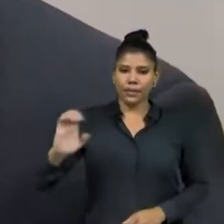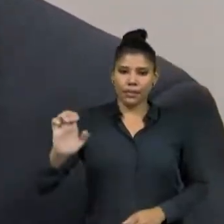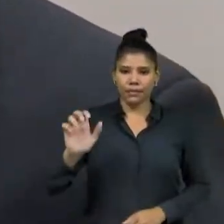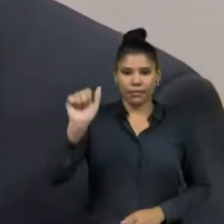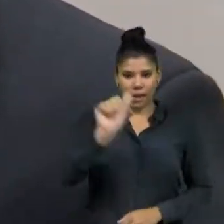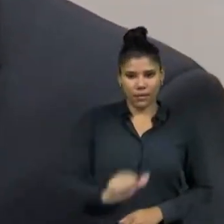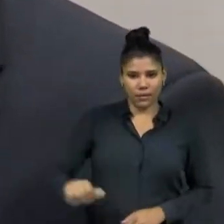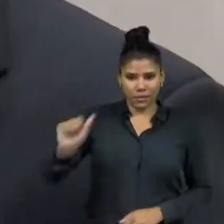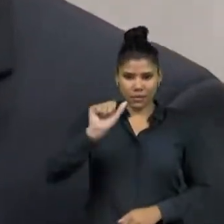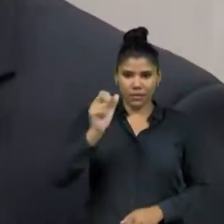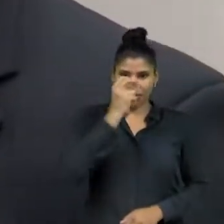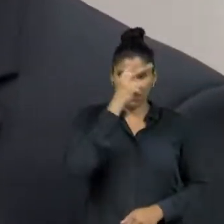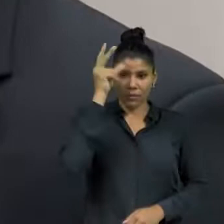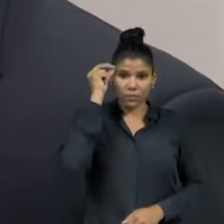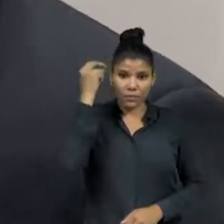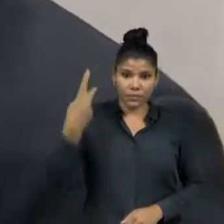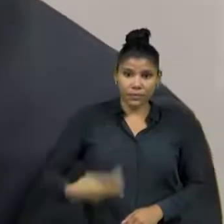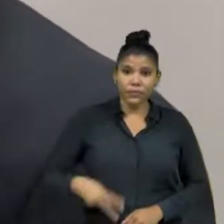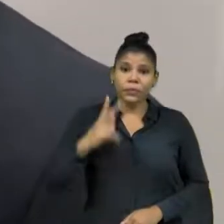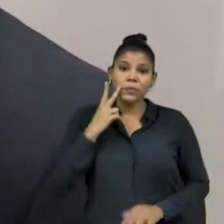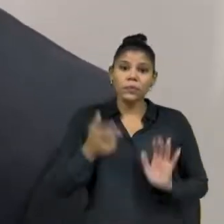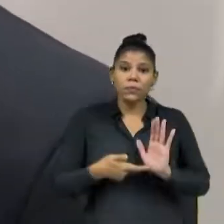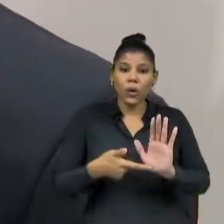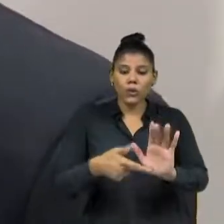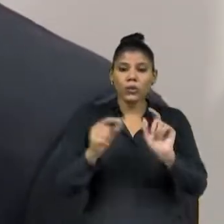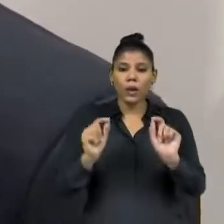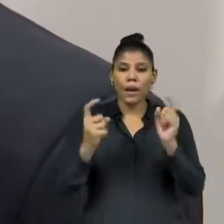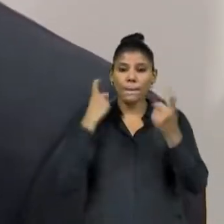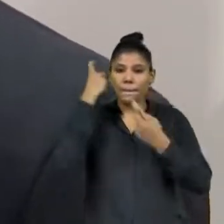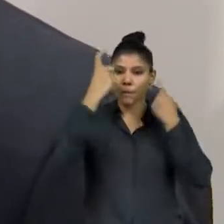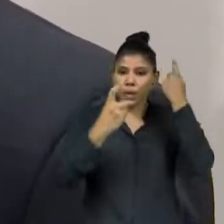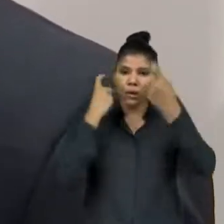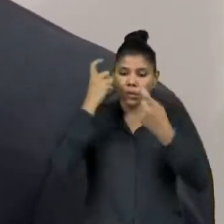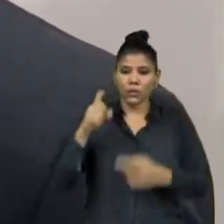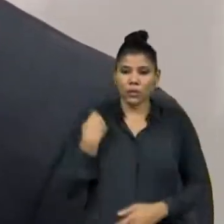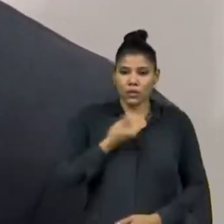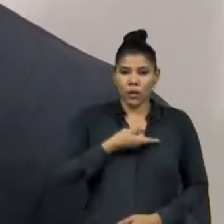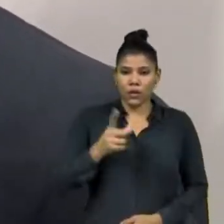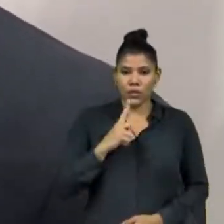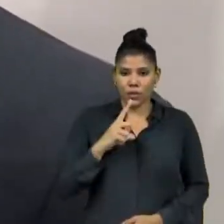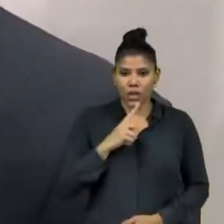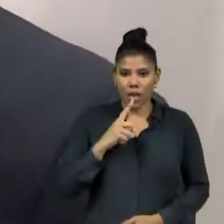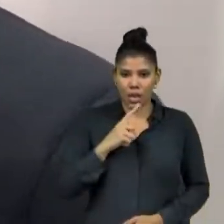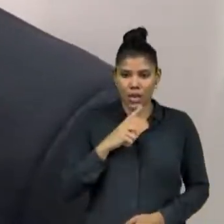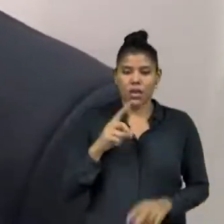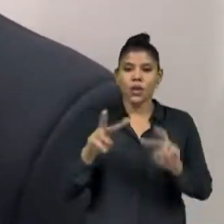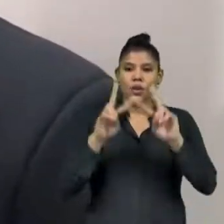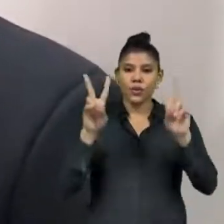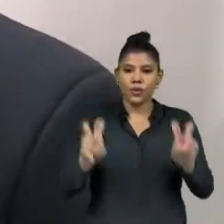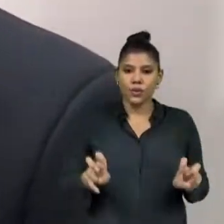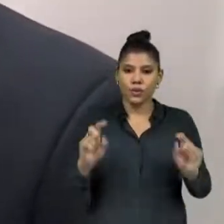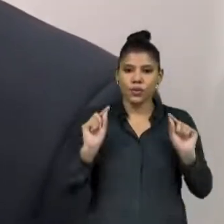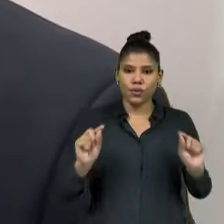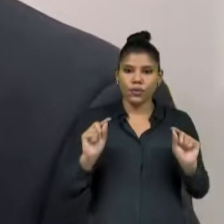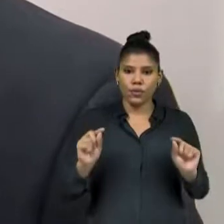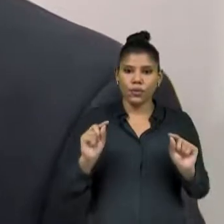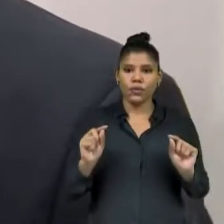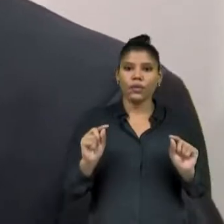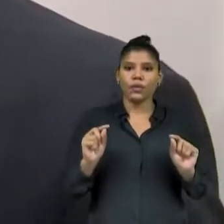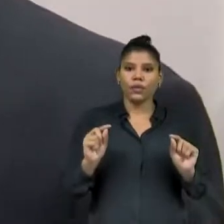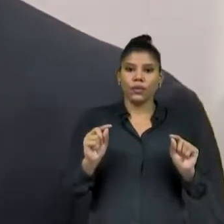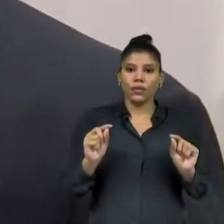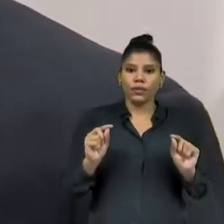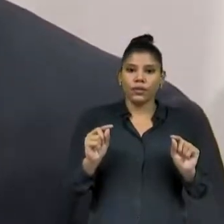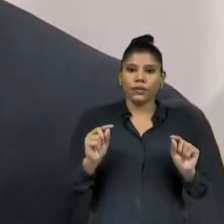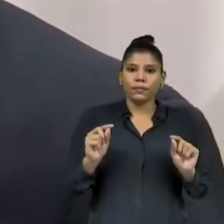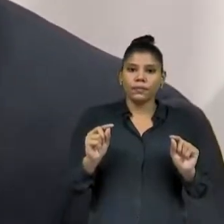Estado do Ceará, demonstrando a preocupação que todos nós estamos tendo numa situação como essa, onde